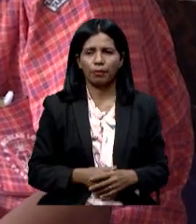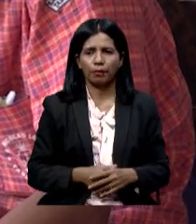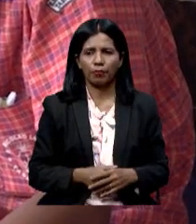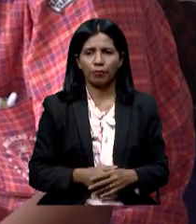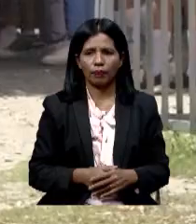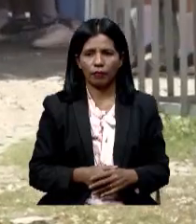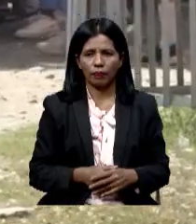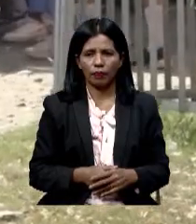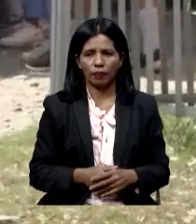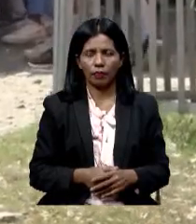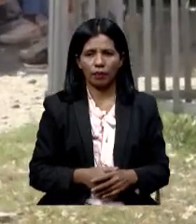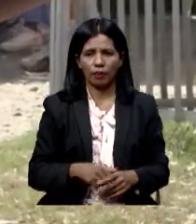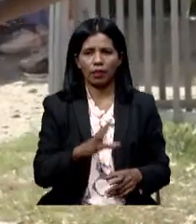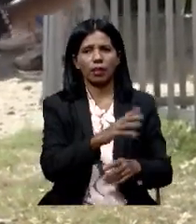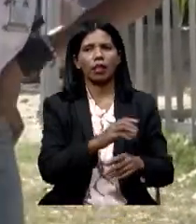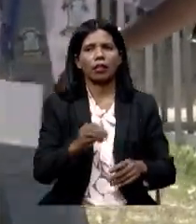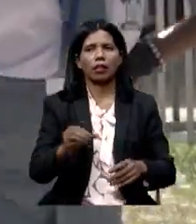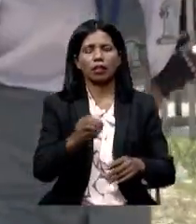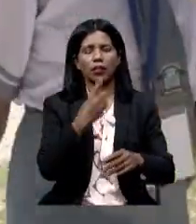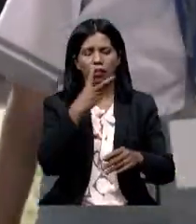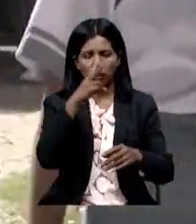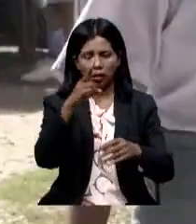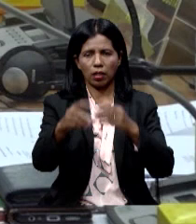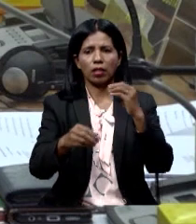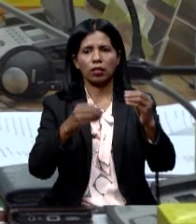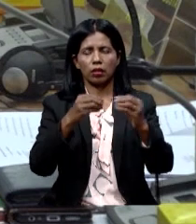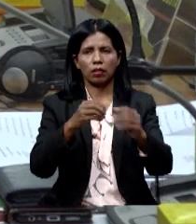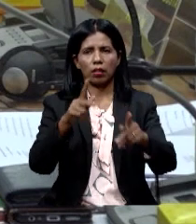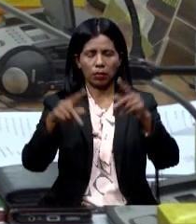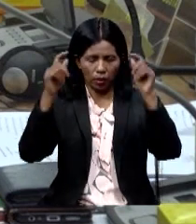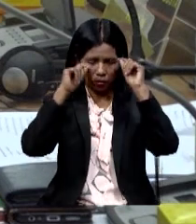Não é uma forma de estupidificar os timorenses.